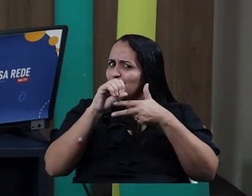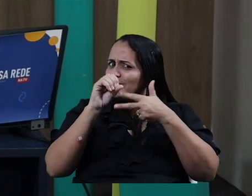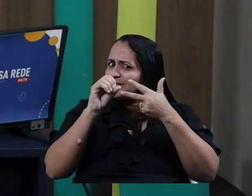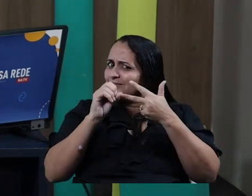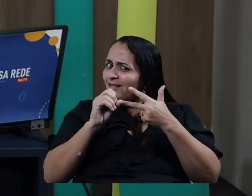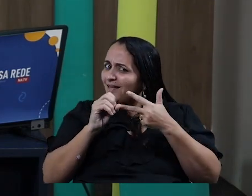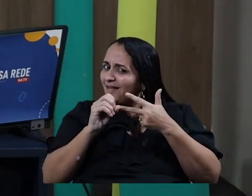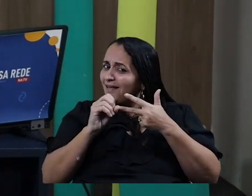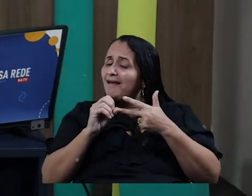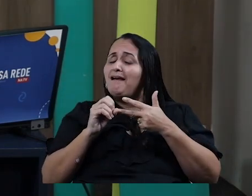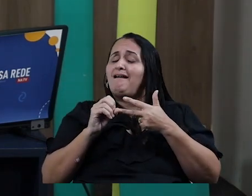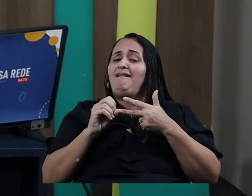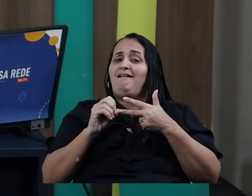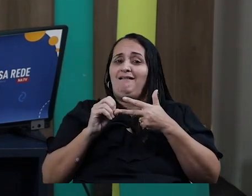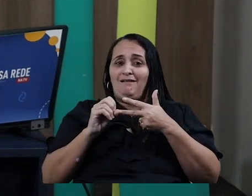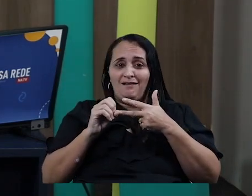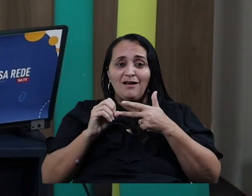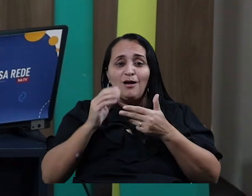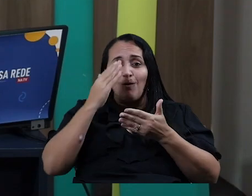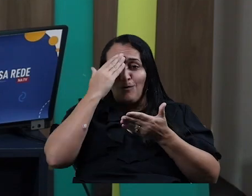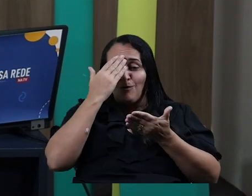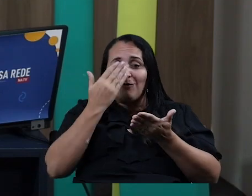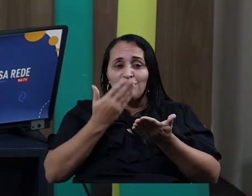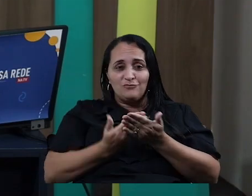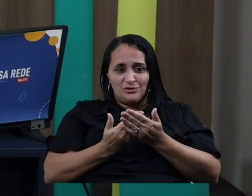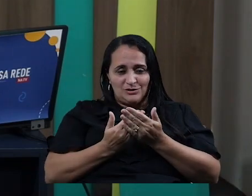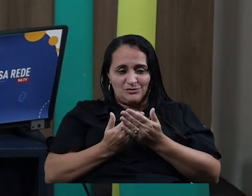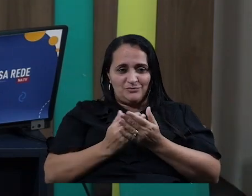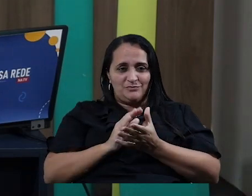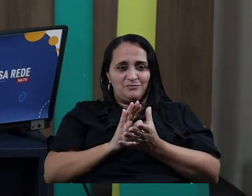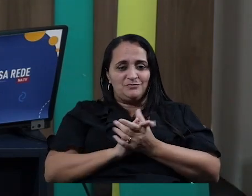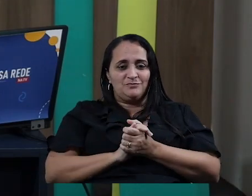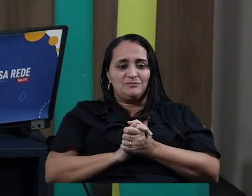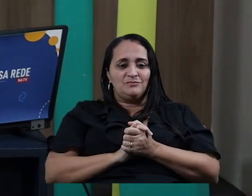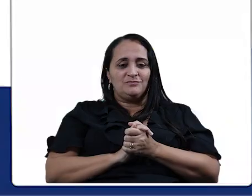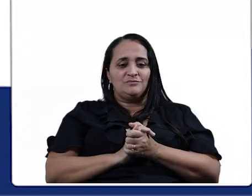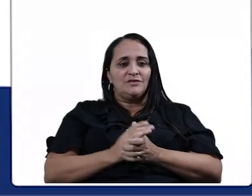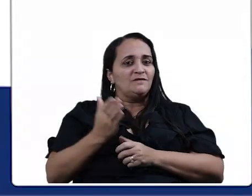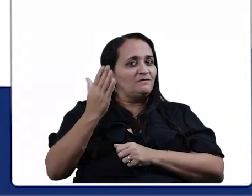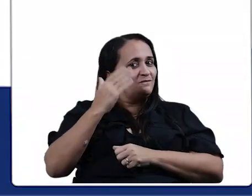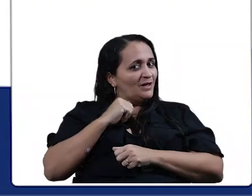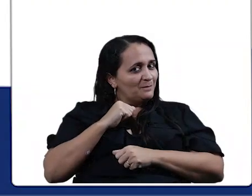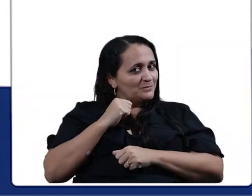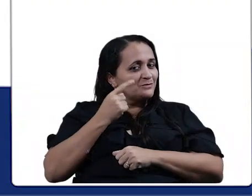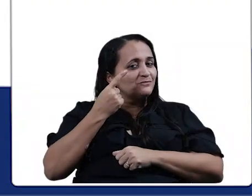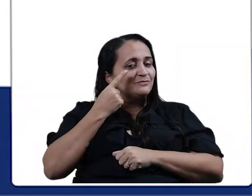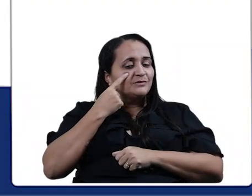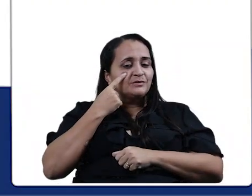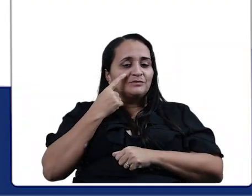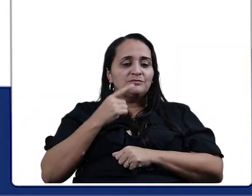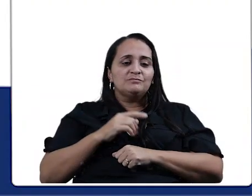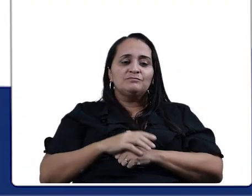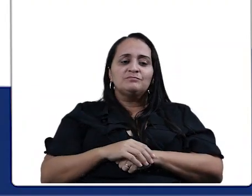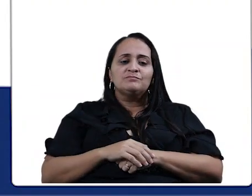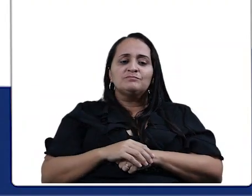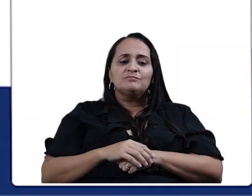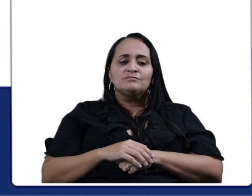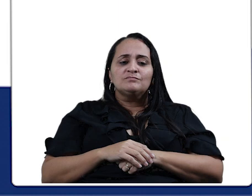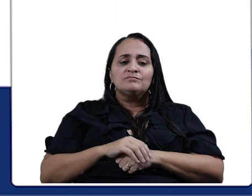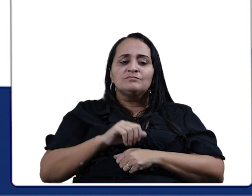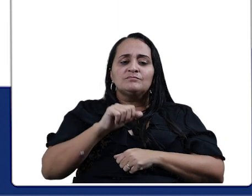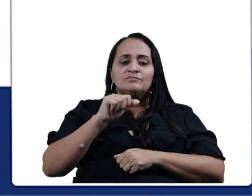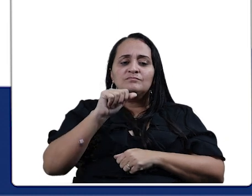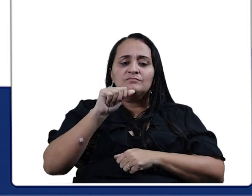Enem. Confie no seu conhecimento, tá bom? Vamos acompanhar a questão. Ábaco é um